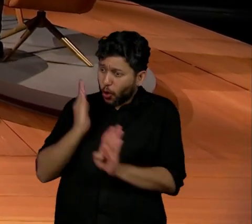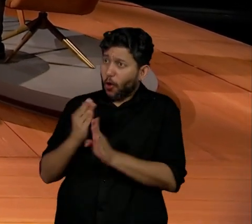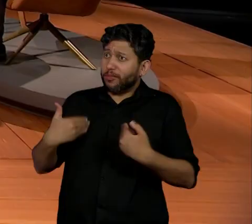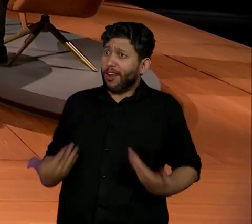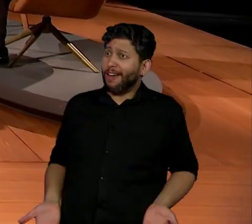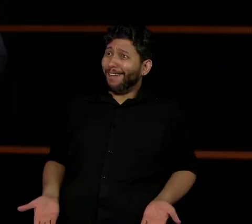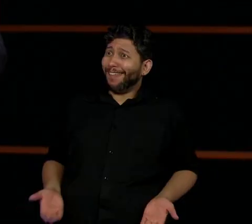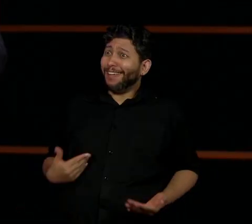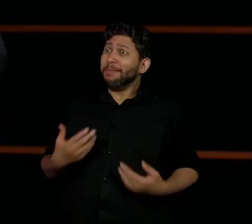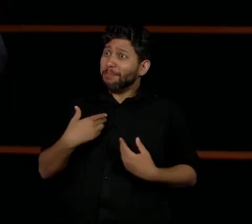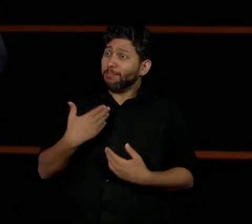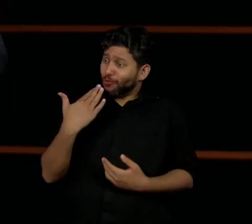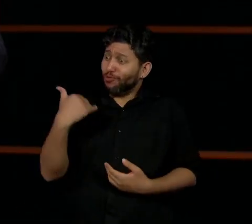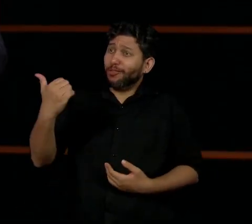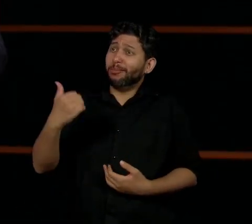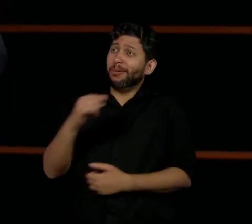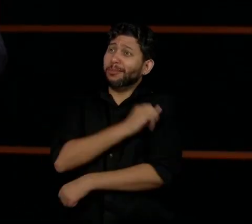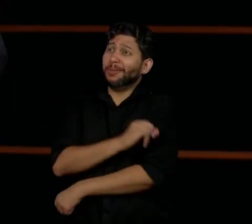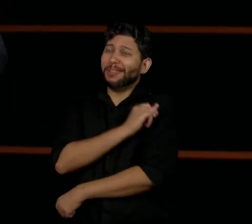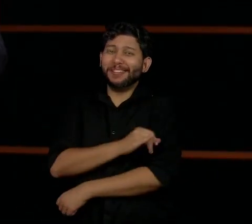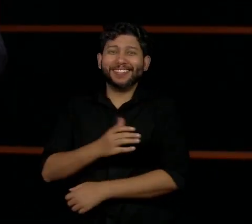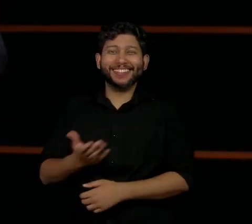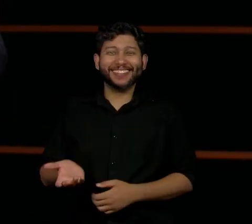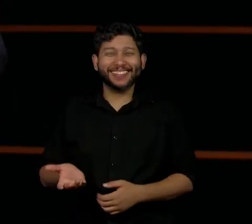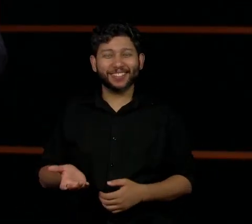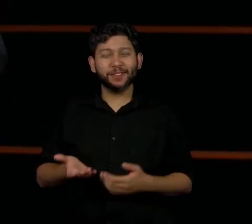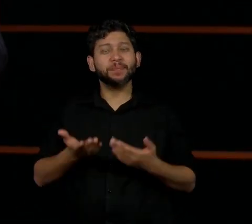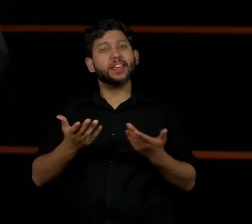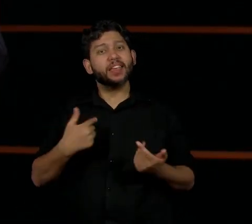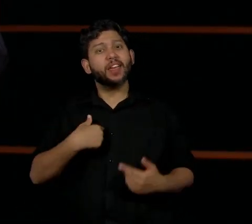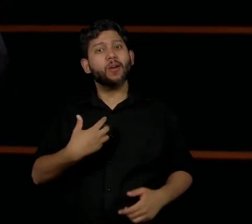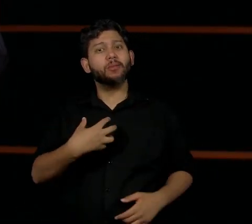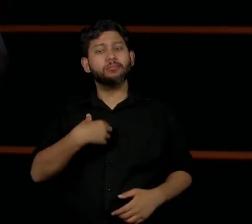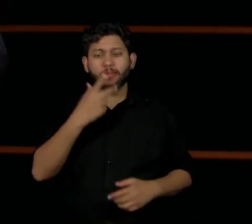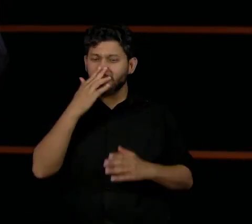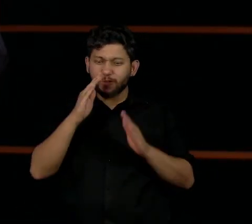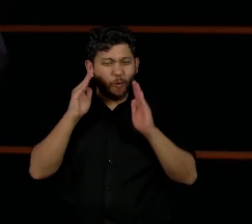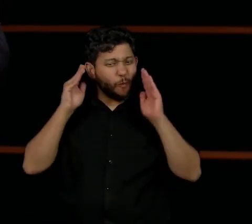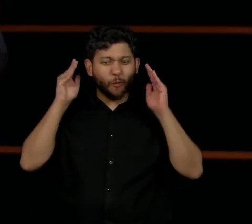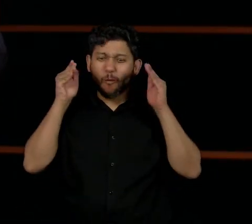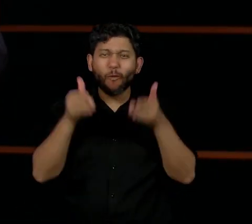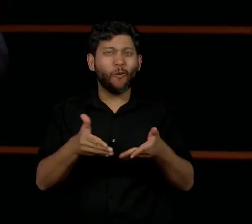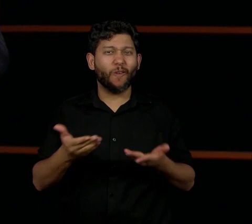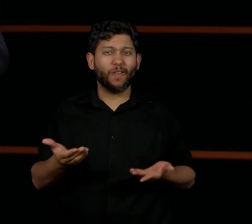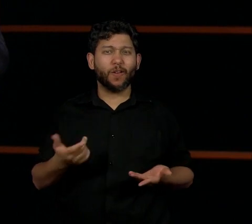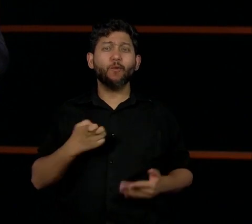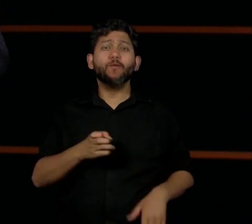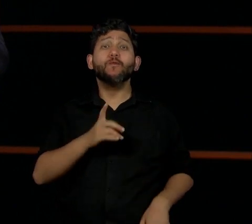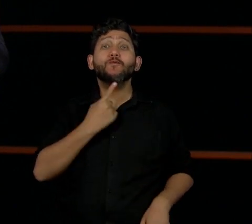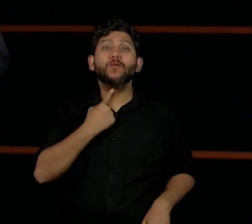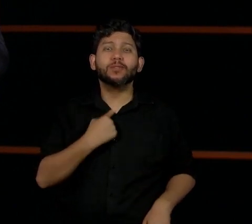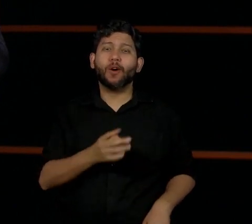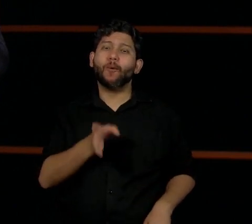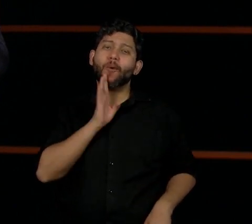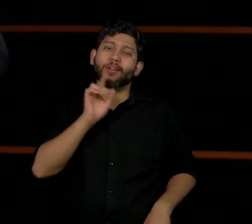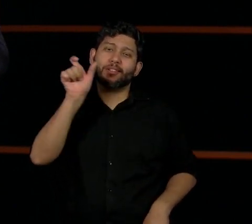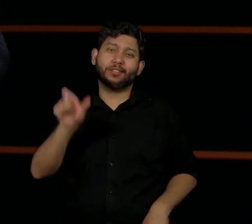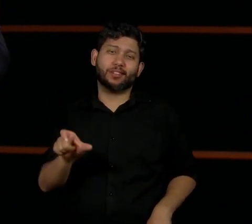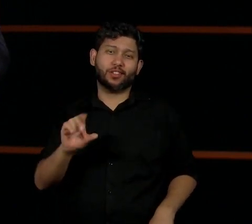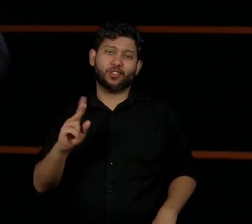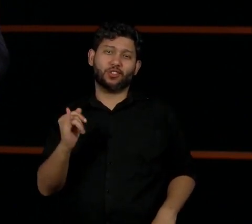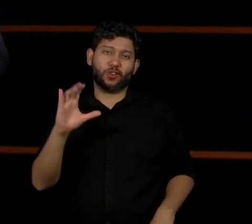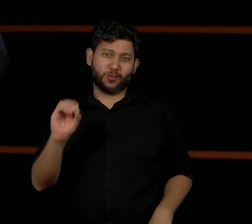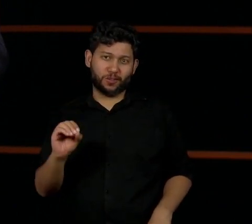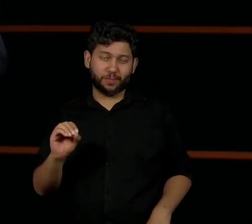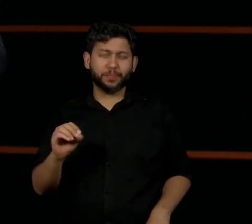para o Rio, qualquer coisa assim e tal. E eu tinha esse foco na minha cabeça, que era conhecer o Chico Anísio. E quando eu sei que ele está em